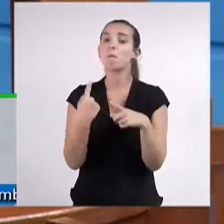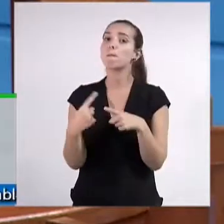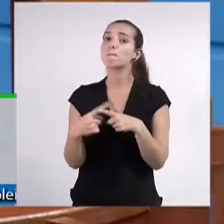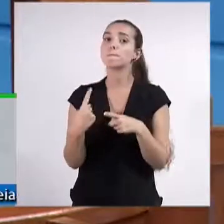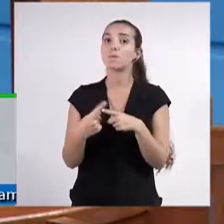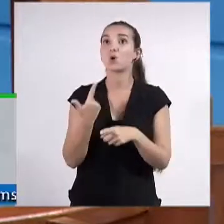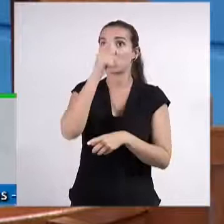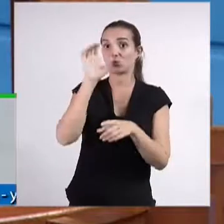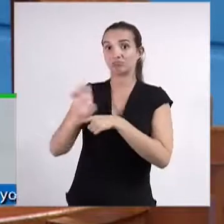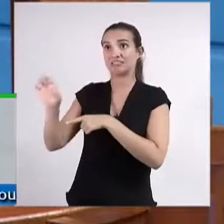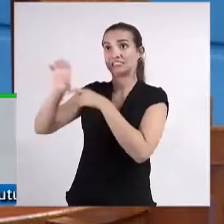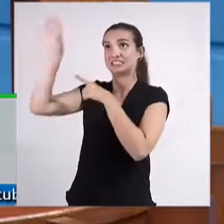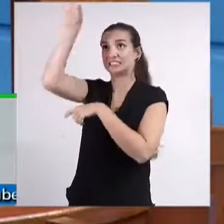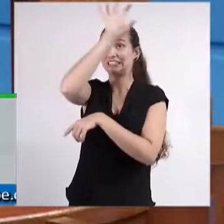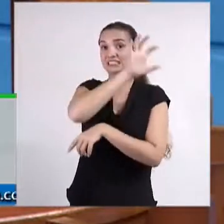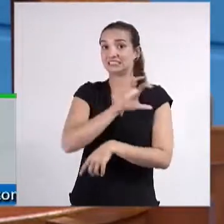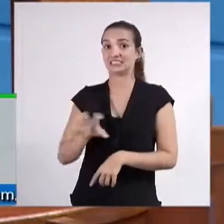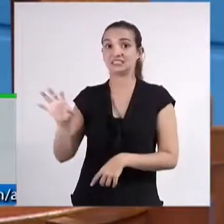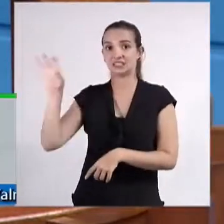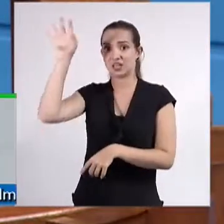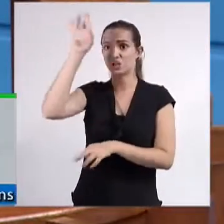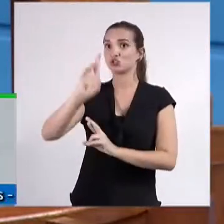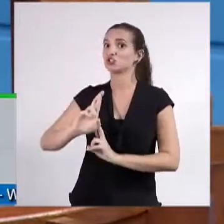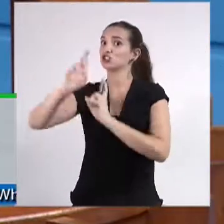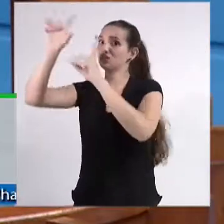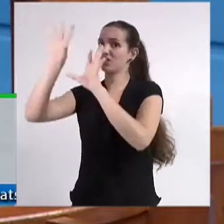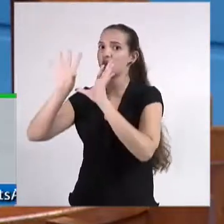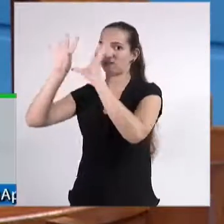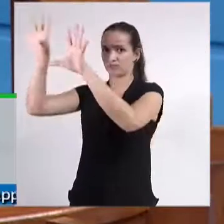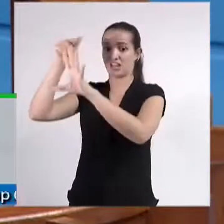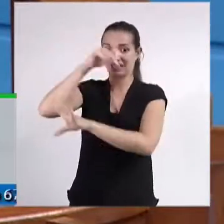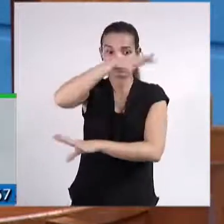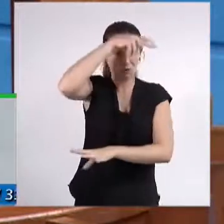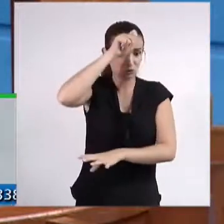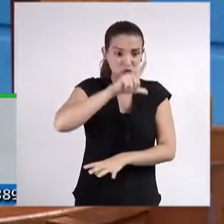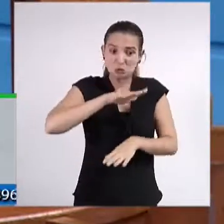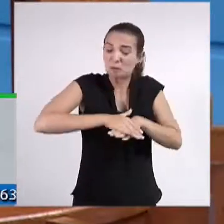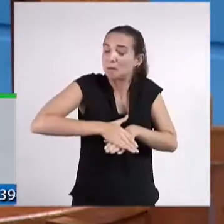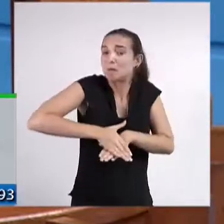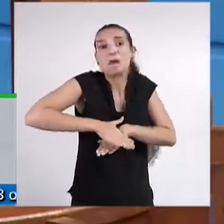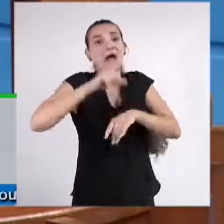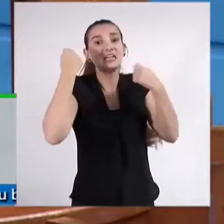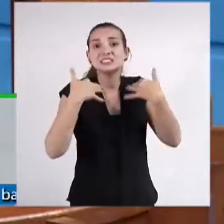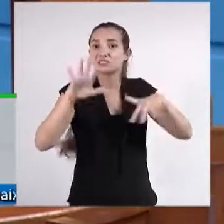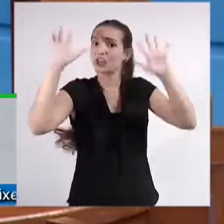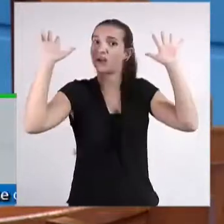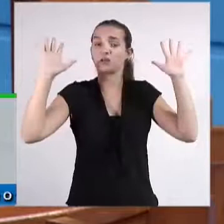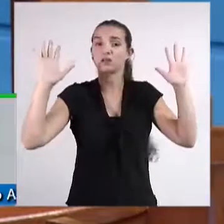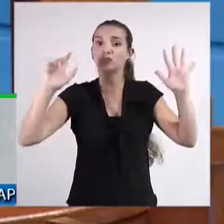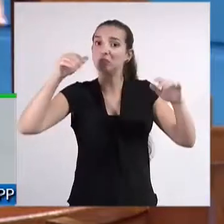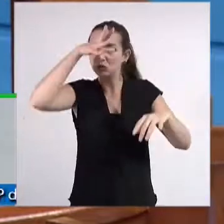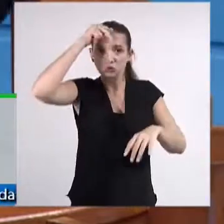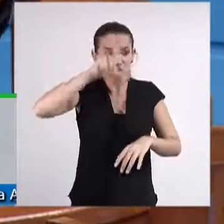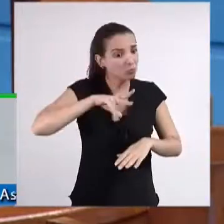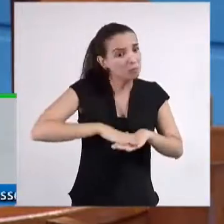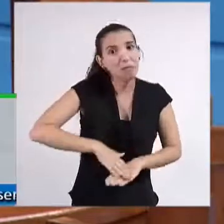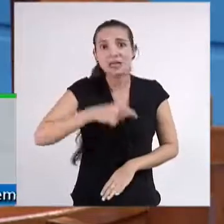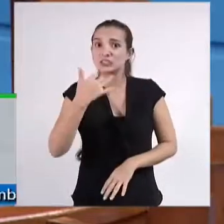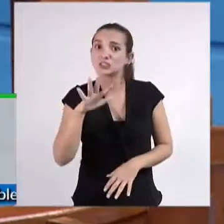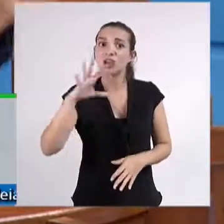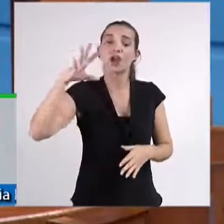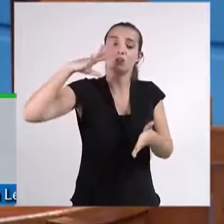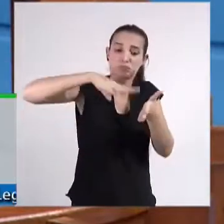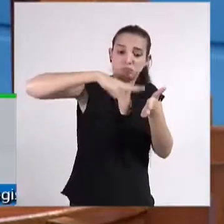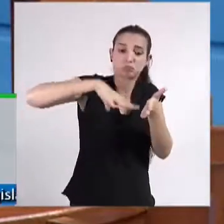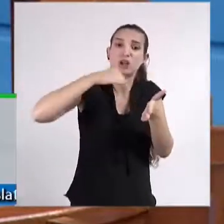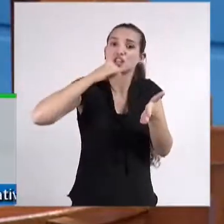aumentos tão altos como o Mato Grosso do Sul. Isso constatado pela própria Energisa, que garimpou notícias e tal, conseguiu